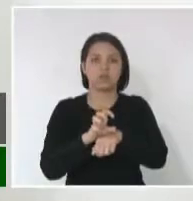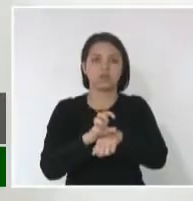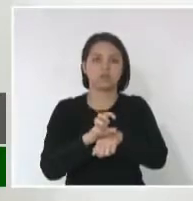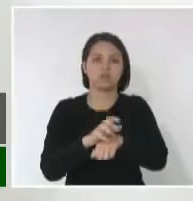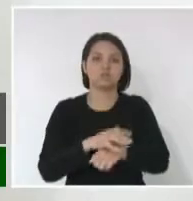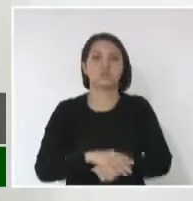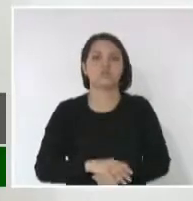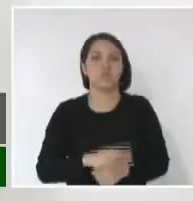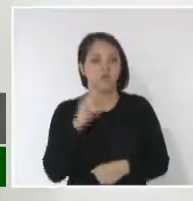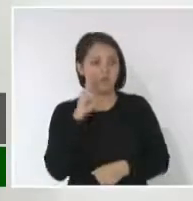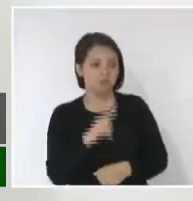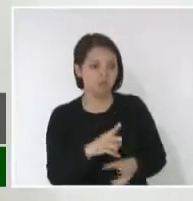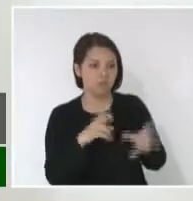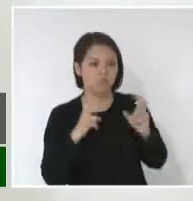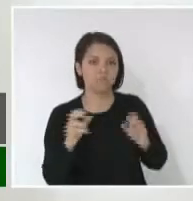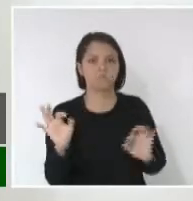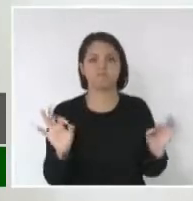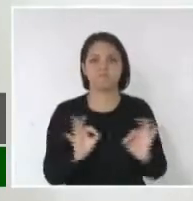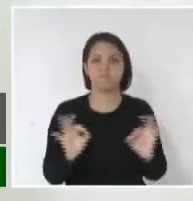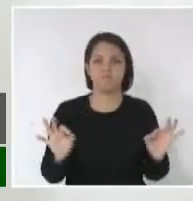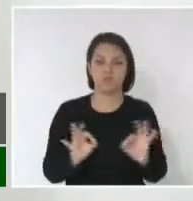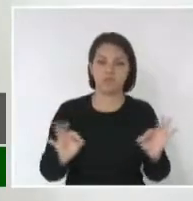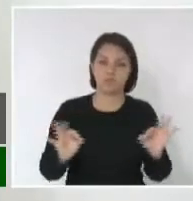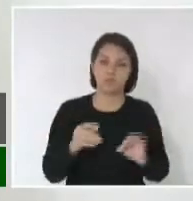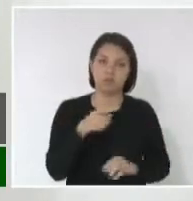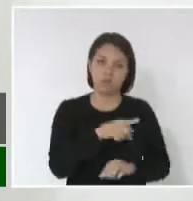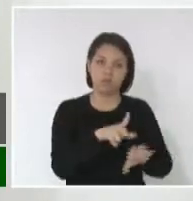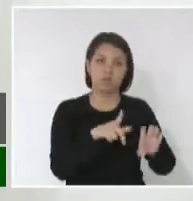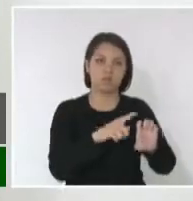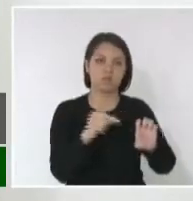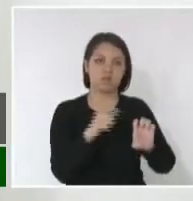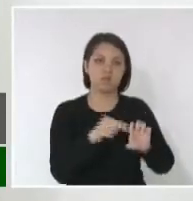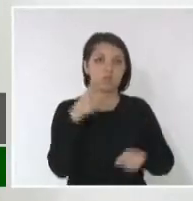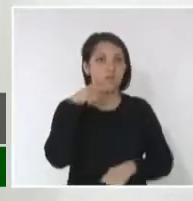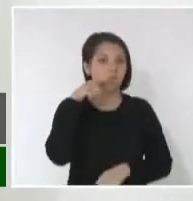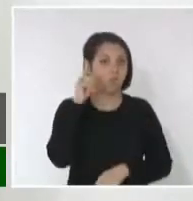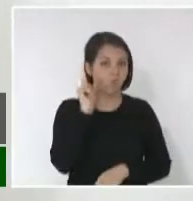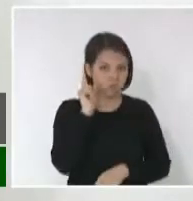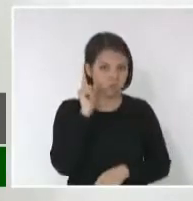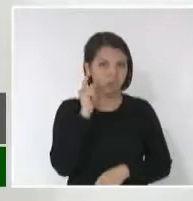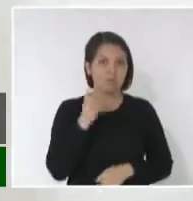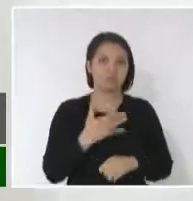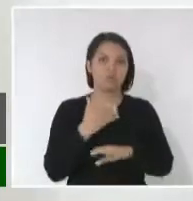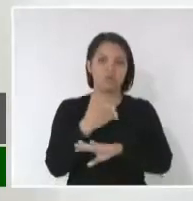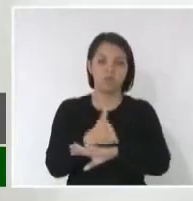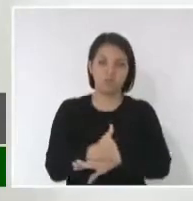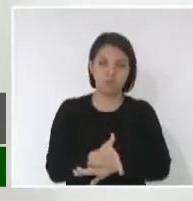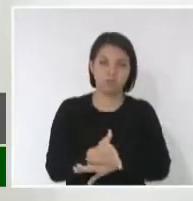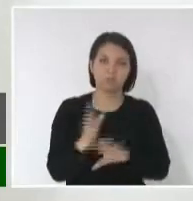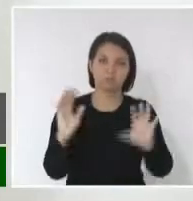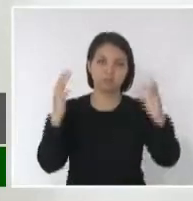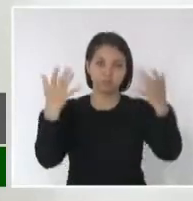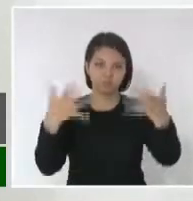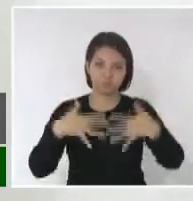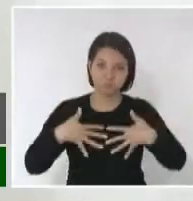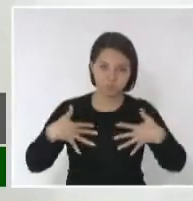dessas atividades, desses empreendedores, e como foi o caso de ontem, nós temos que enaltecer, reconhecer